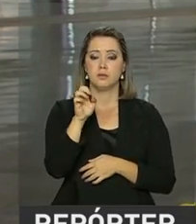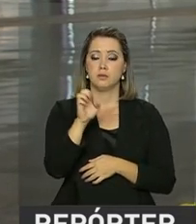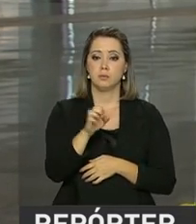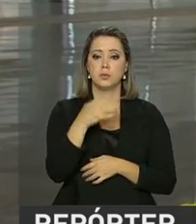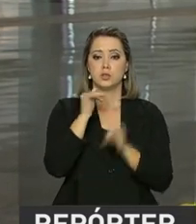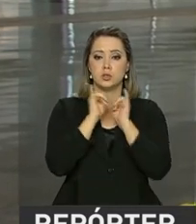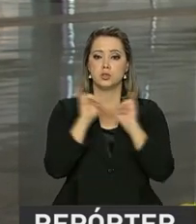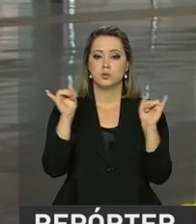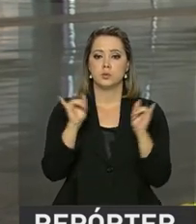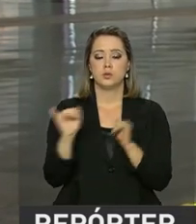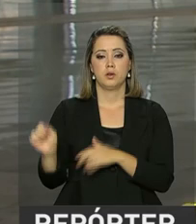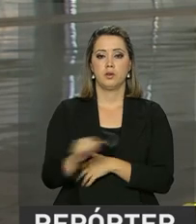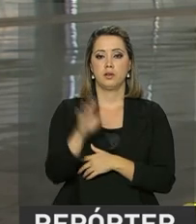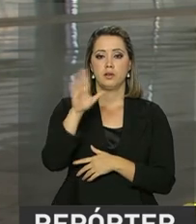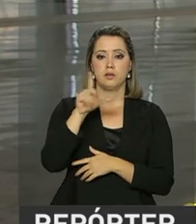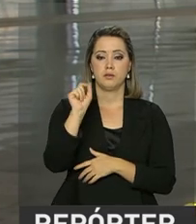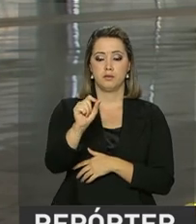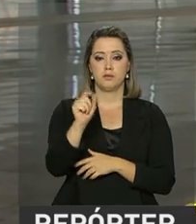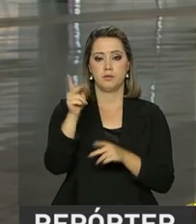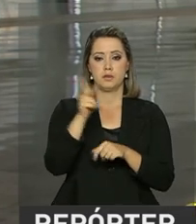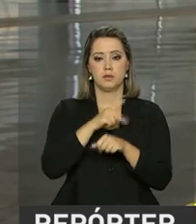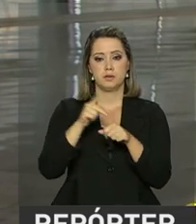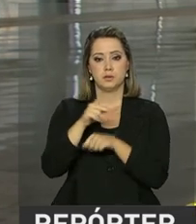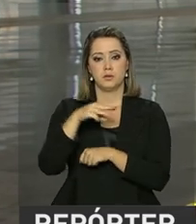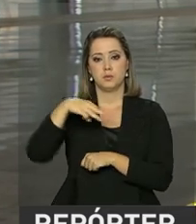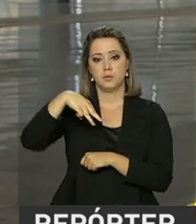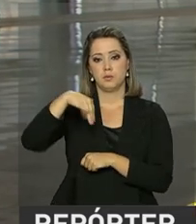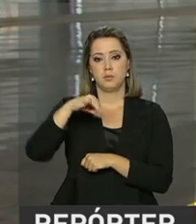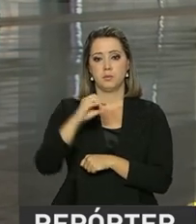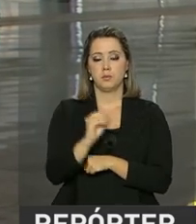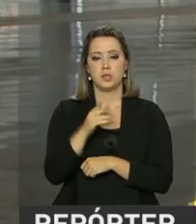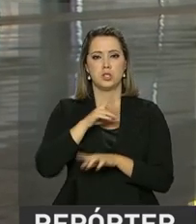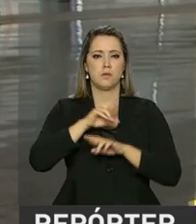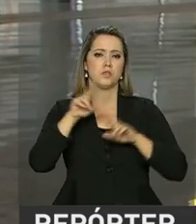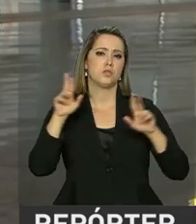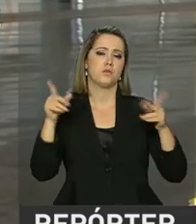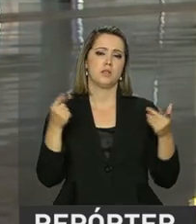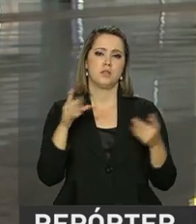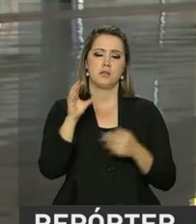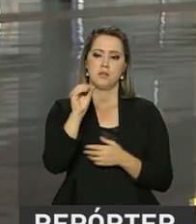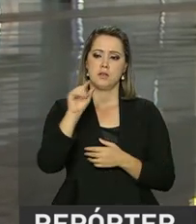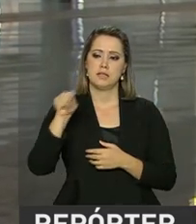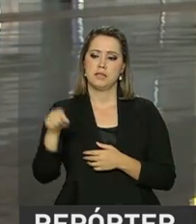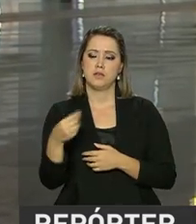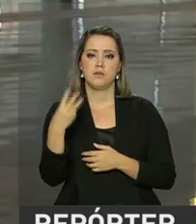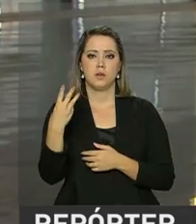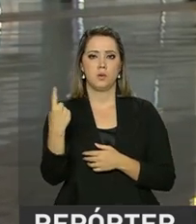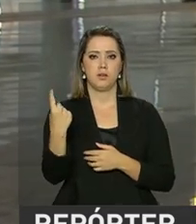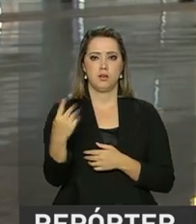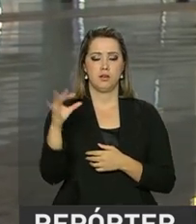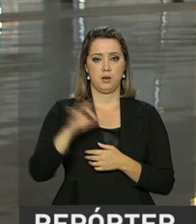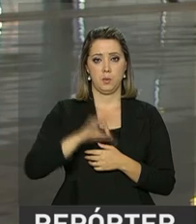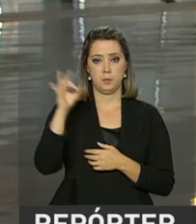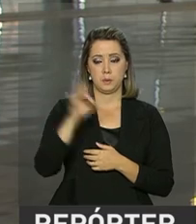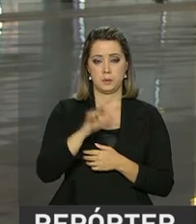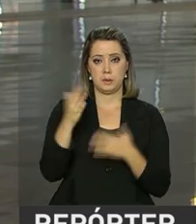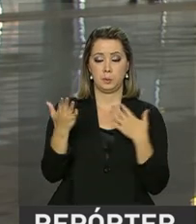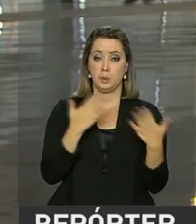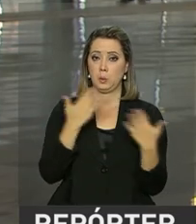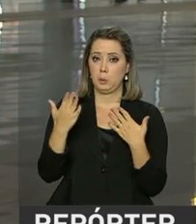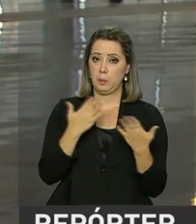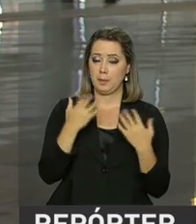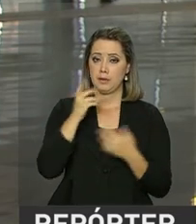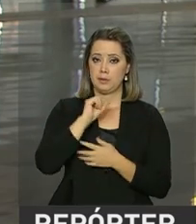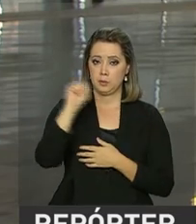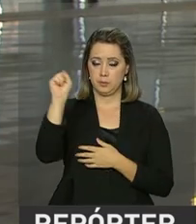divulgou que a inflação oficial do país em maio teve uma variação positiva de 0,31 em relação a